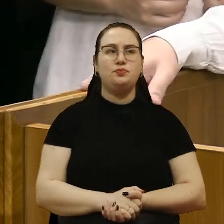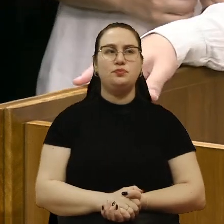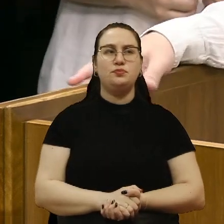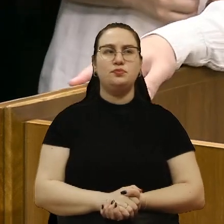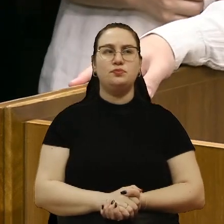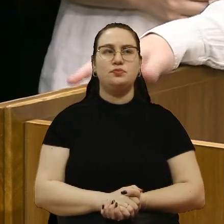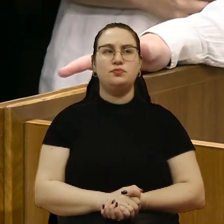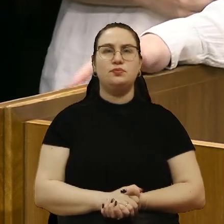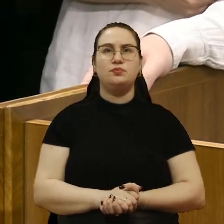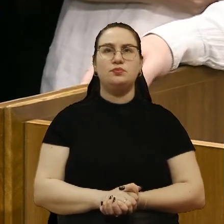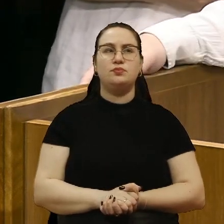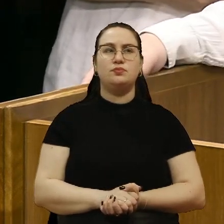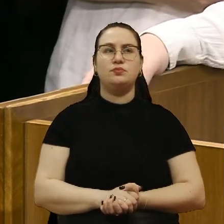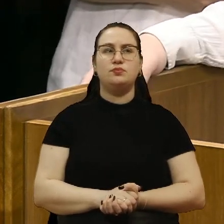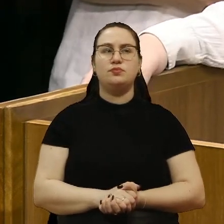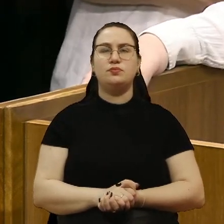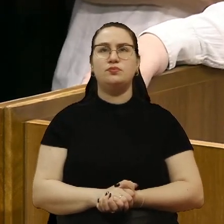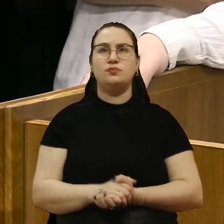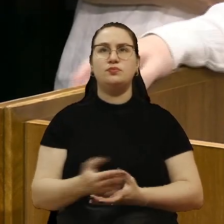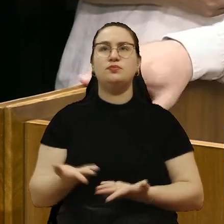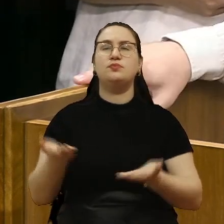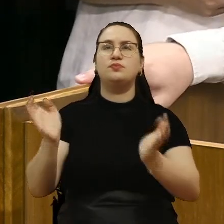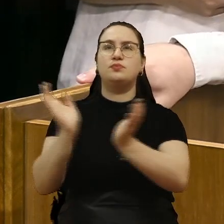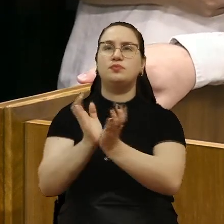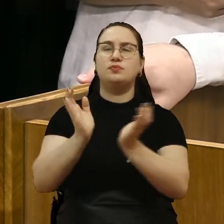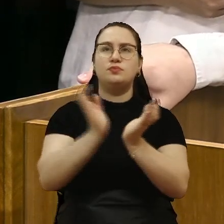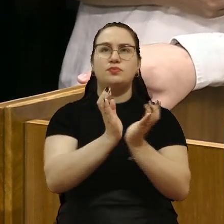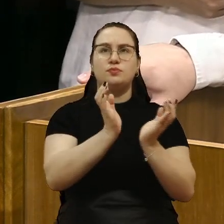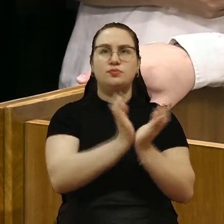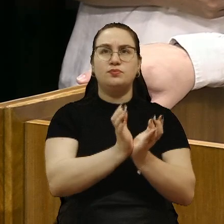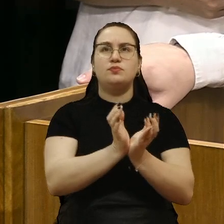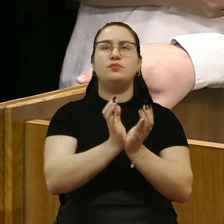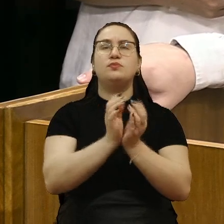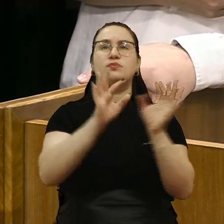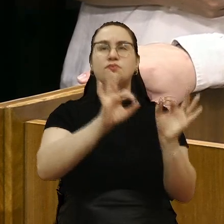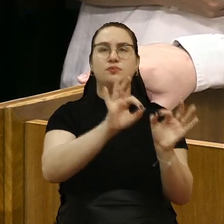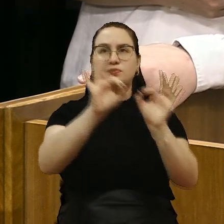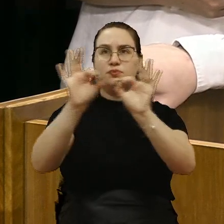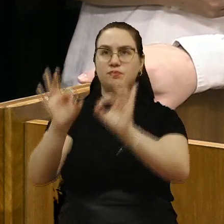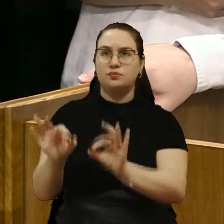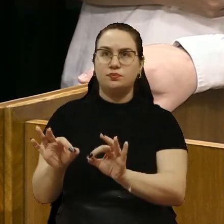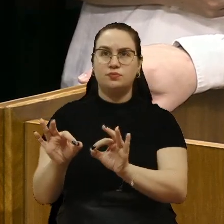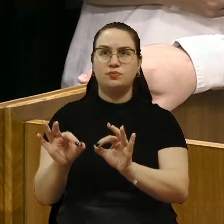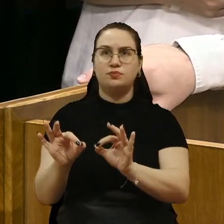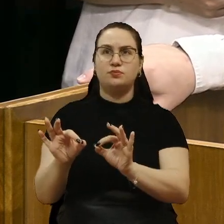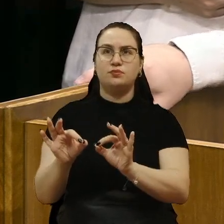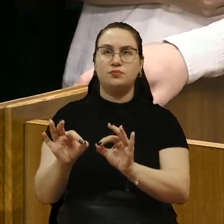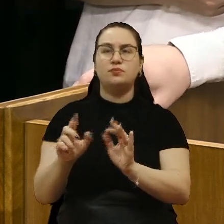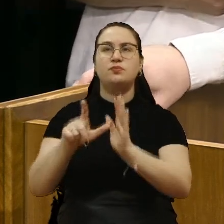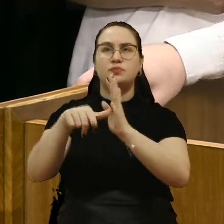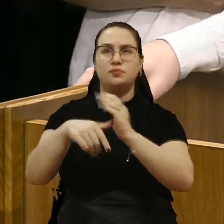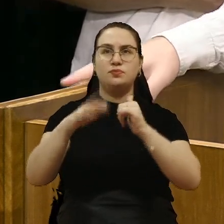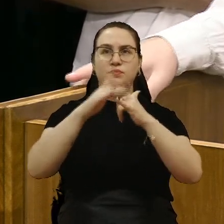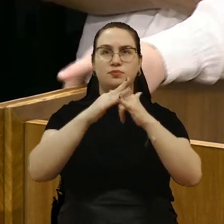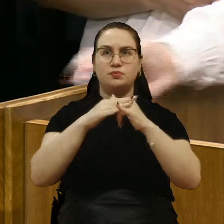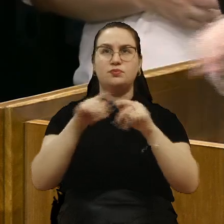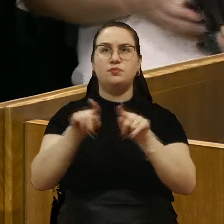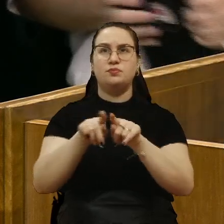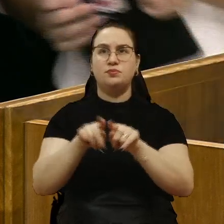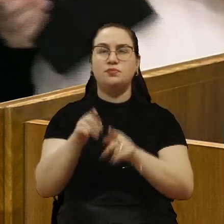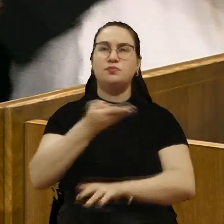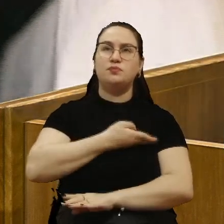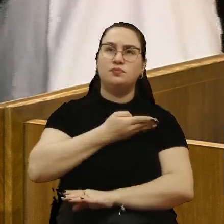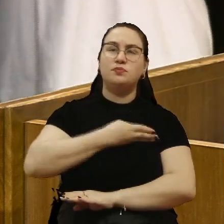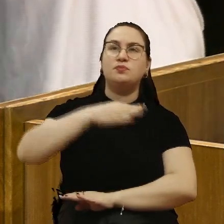presidente, meus cumprimentos aos meus nobres colegas, a quem nos acompanha de casa, quem nos acompanha posteriormente pelo YouTube. O meu amigo